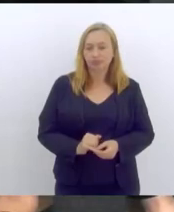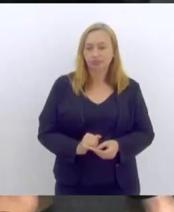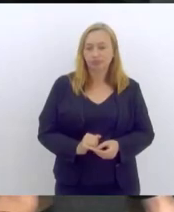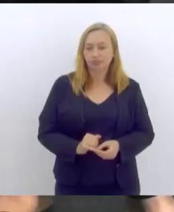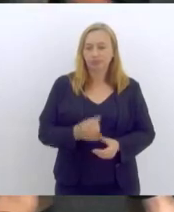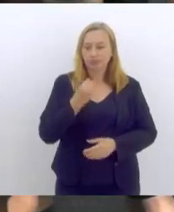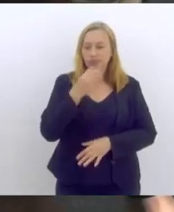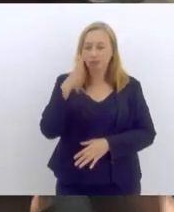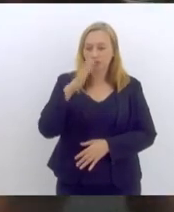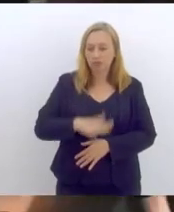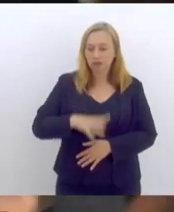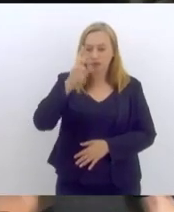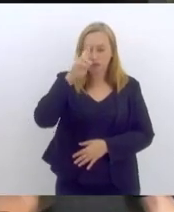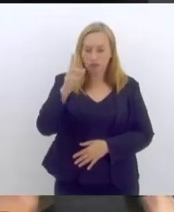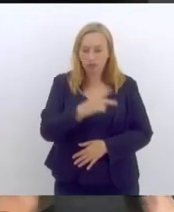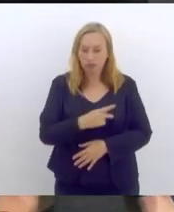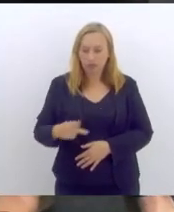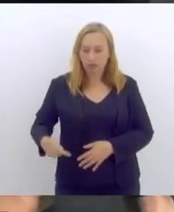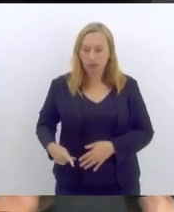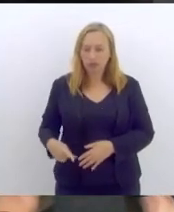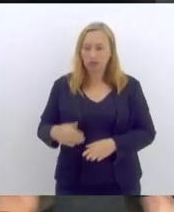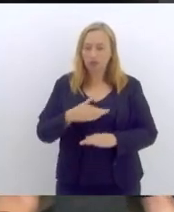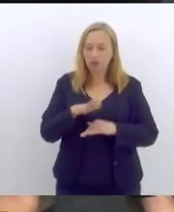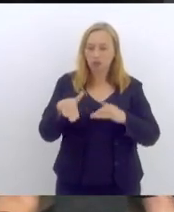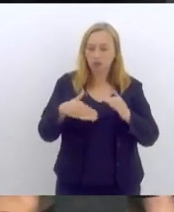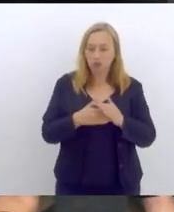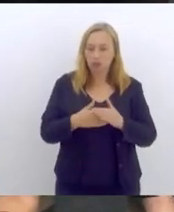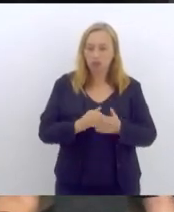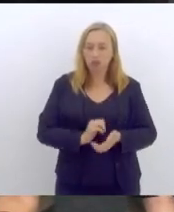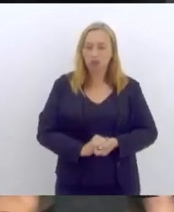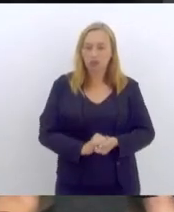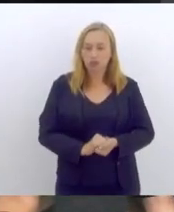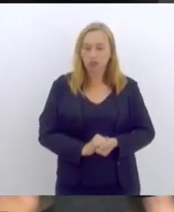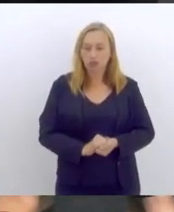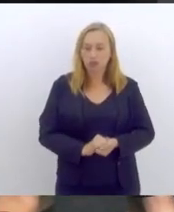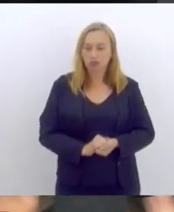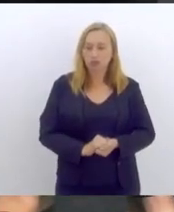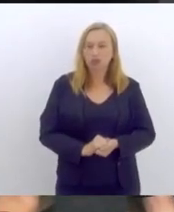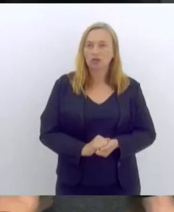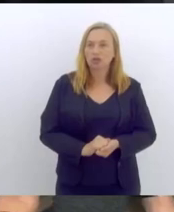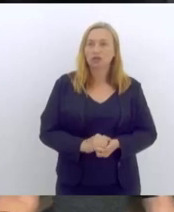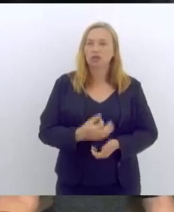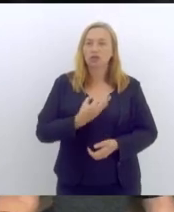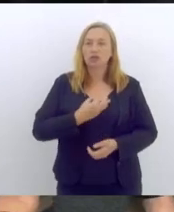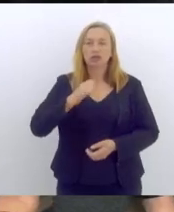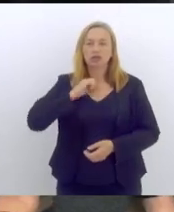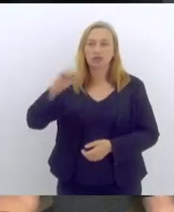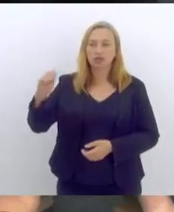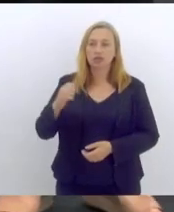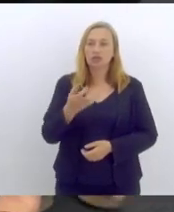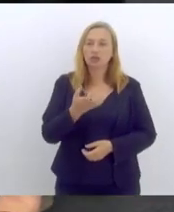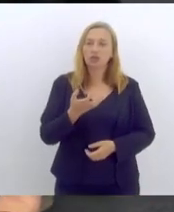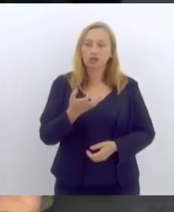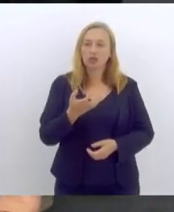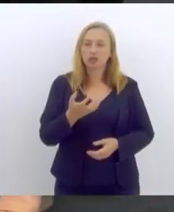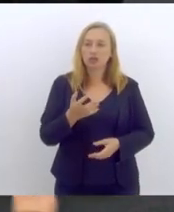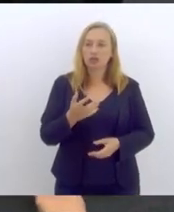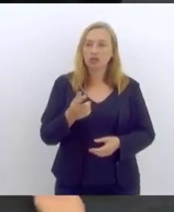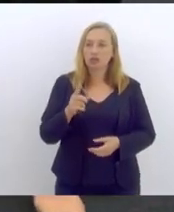Boa tarde, presidente. Boa tarde a todos. A respeito dessa medalha Tiradentes, eu queria me abster dessa